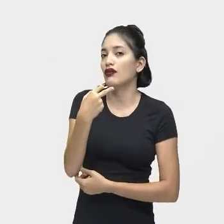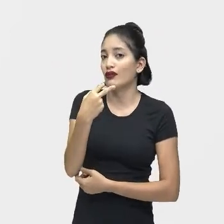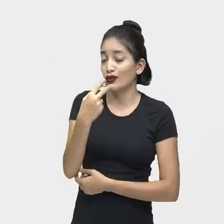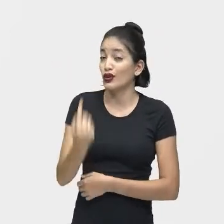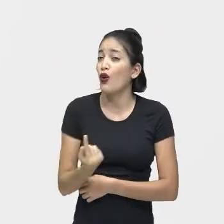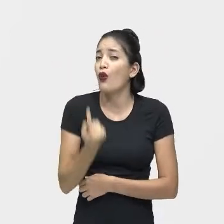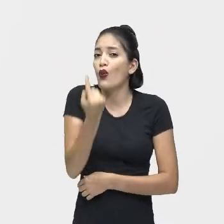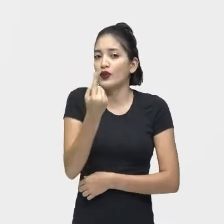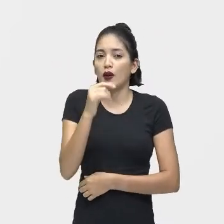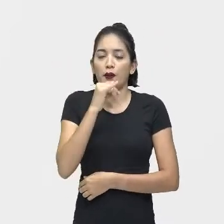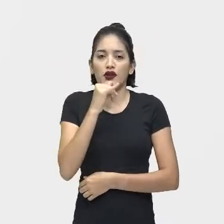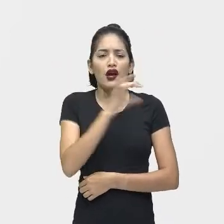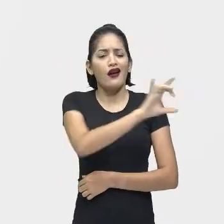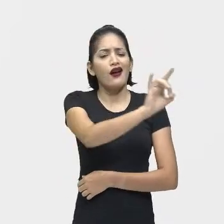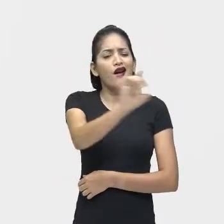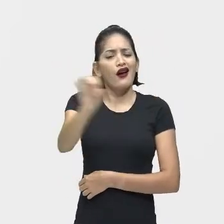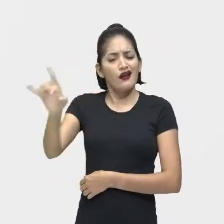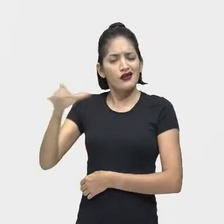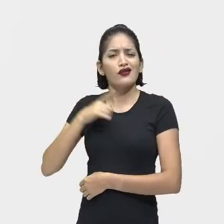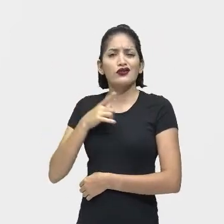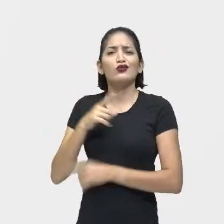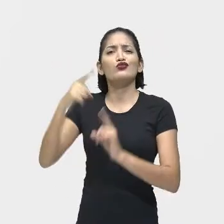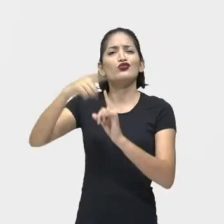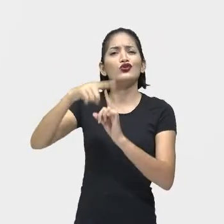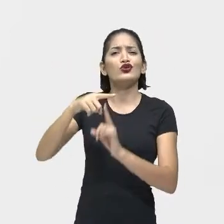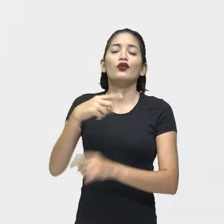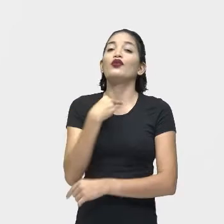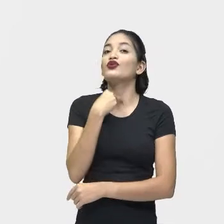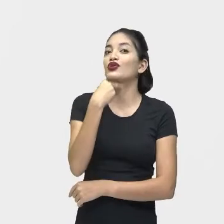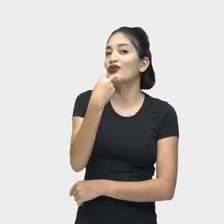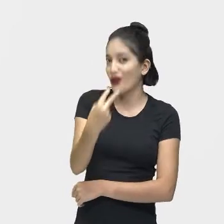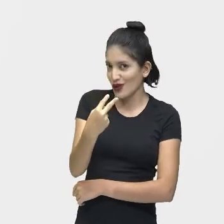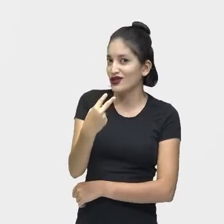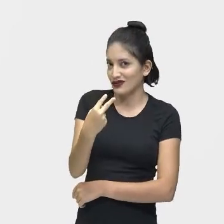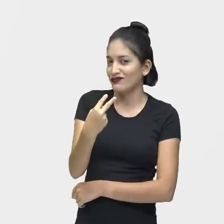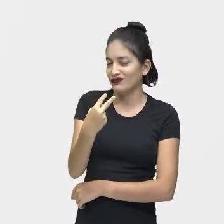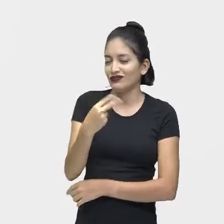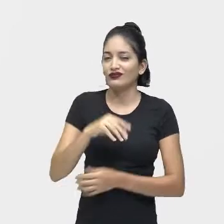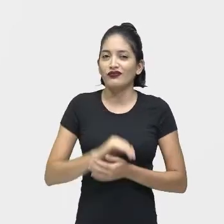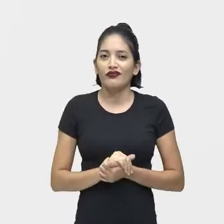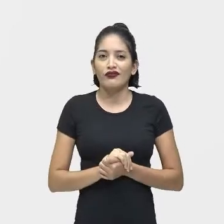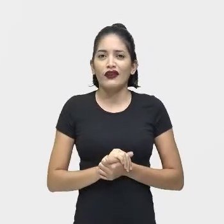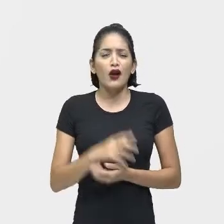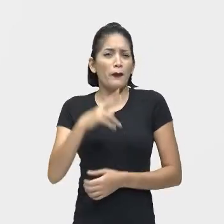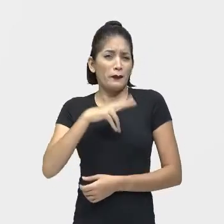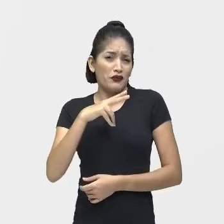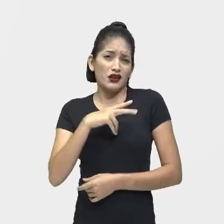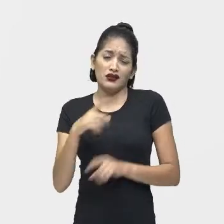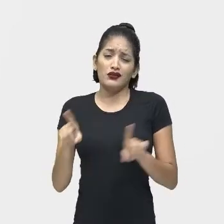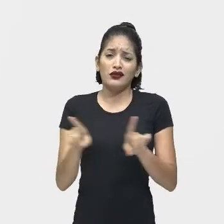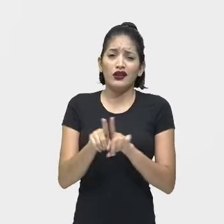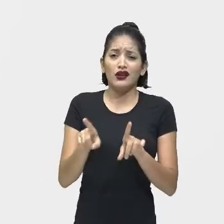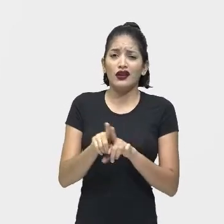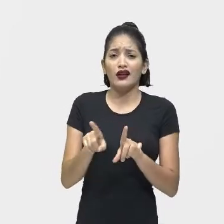único, assim como cada pessoa possui um timbre próprio de voz, tão individual quanto as impressões